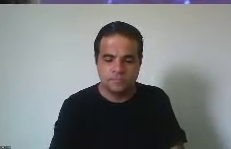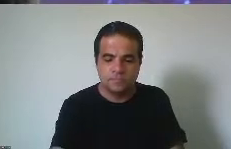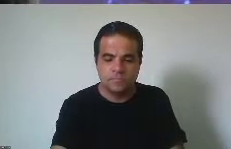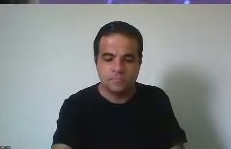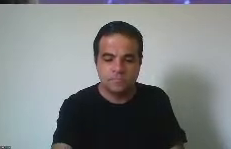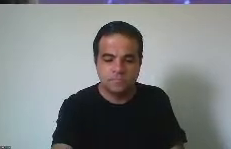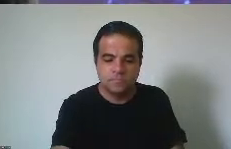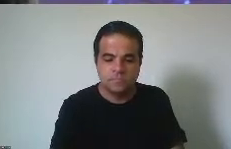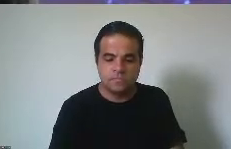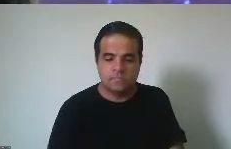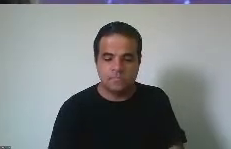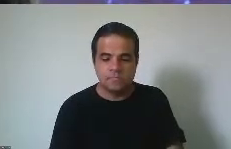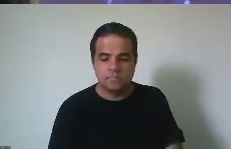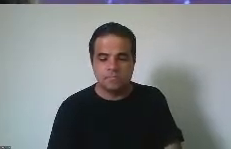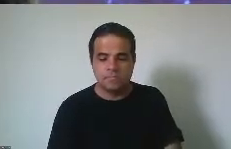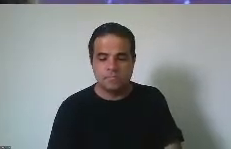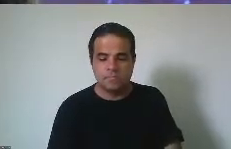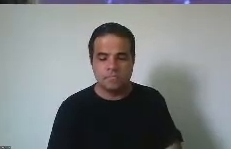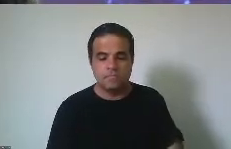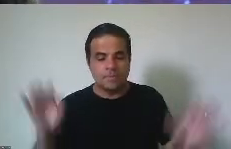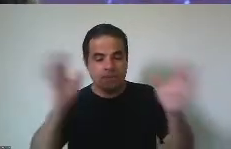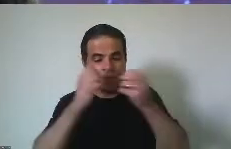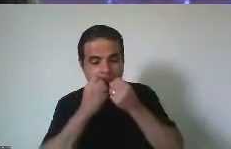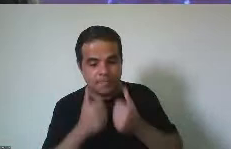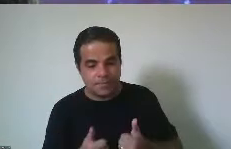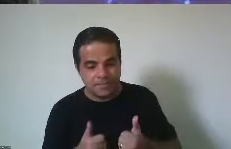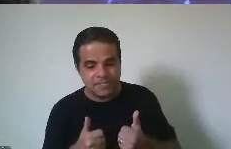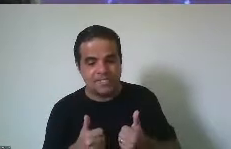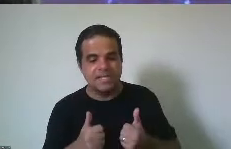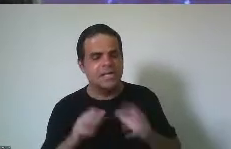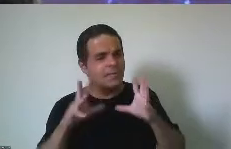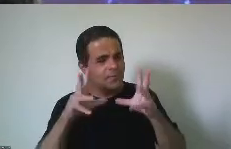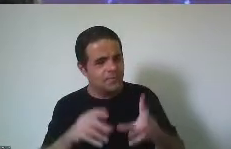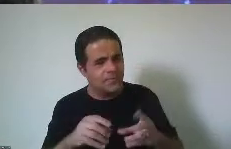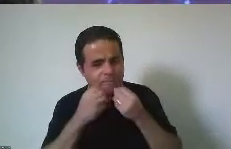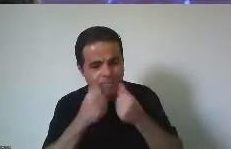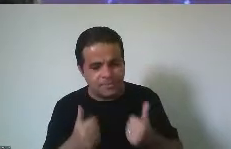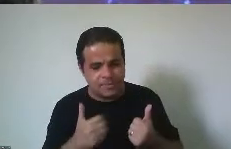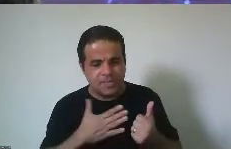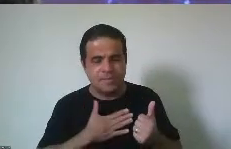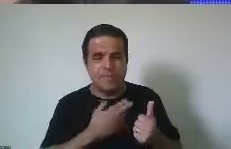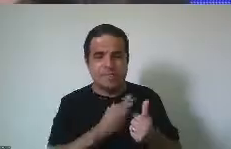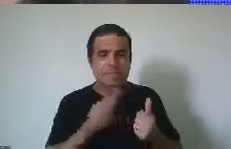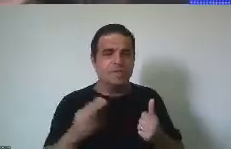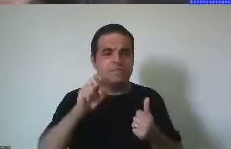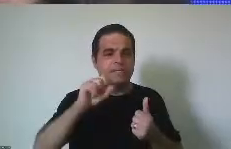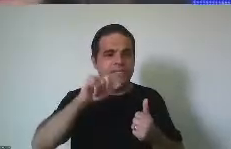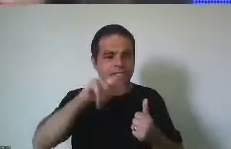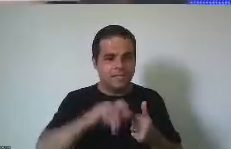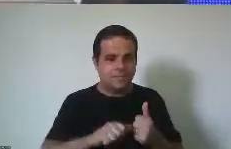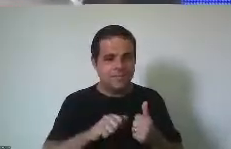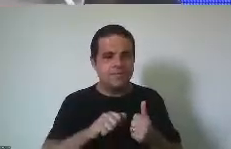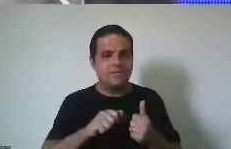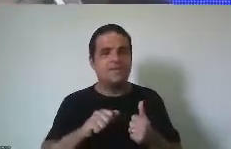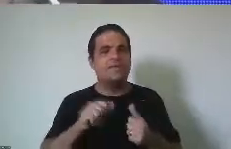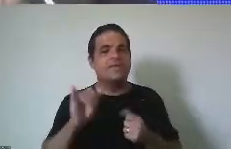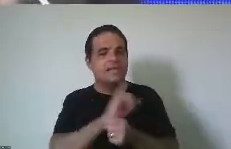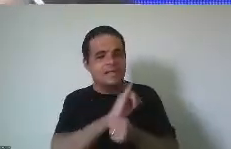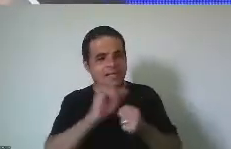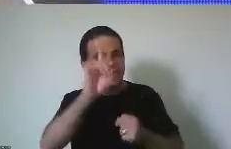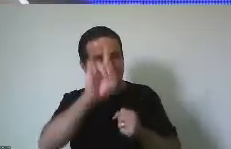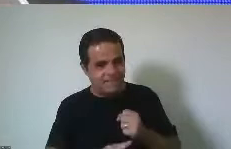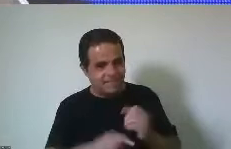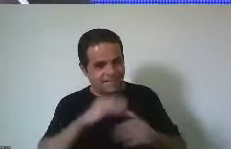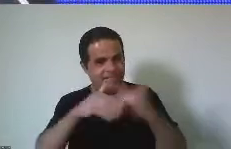Olá bom dia obrigada Rui Bom dia a todos eu sou a Silvia oada diretora de estratégia inovação e desenvolvimento de